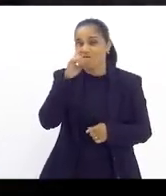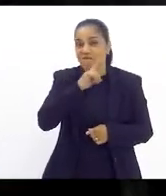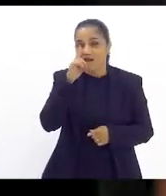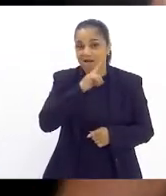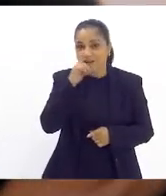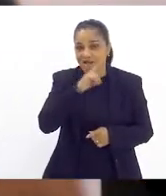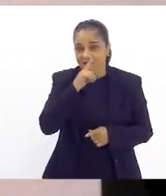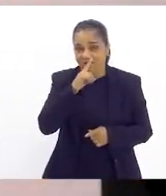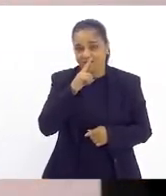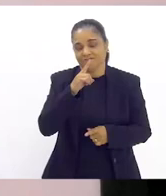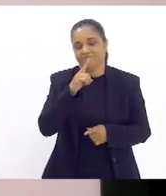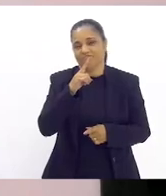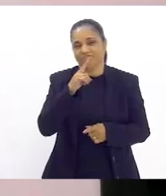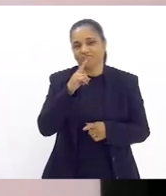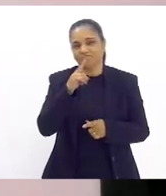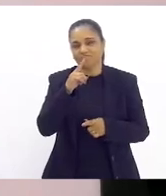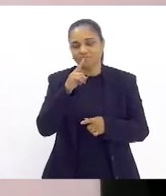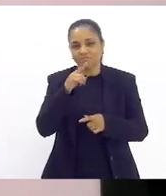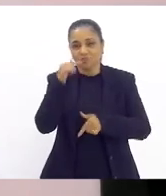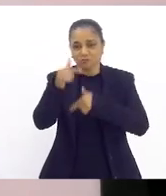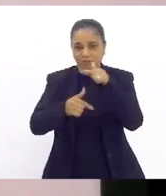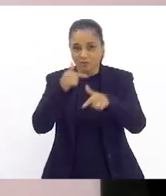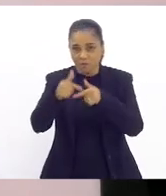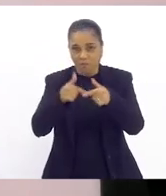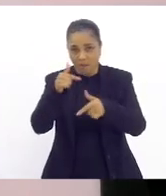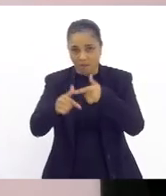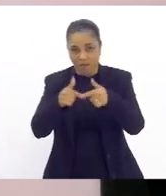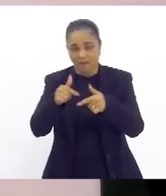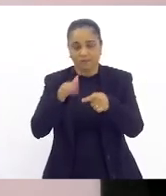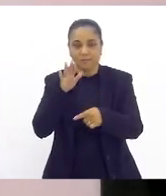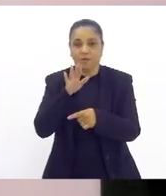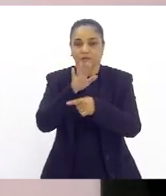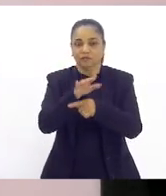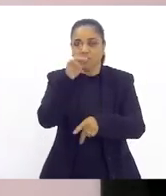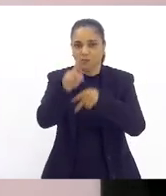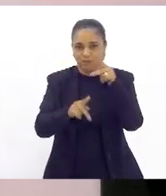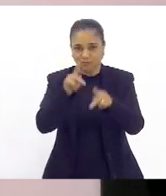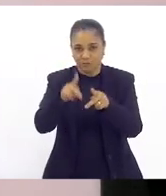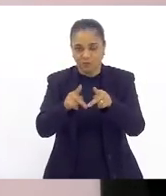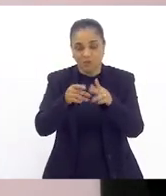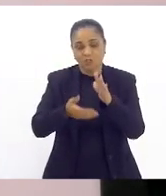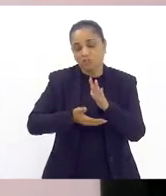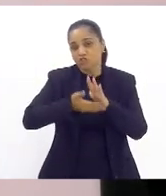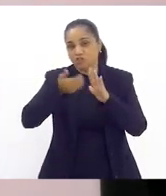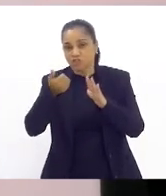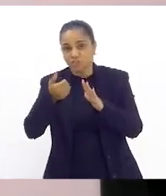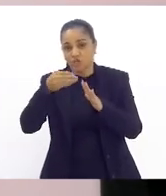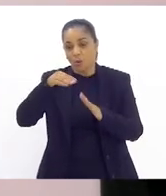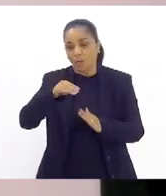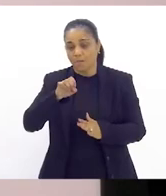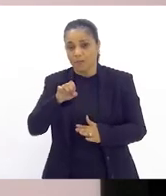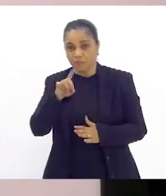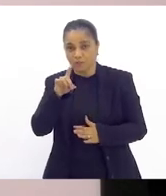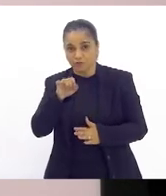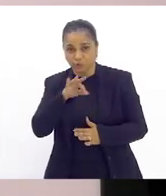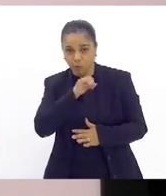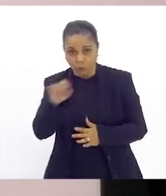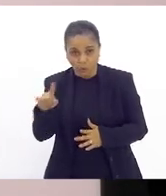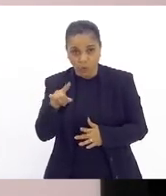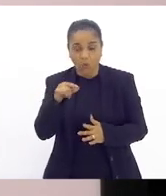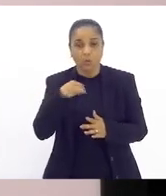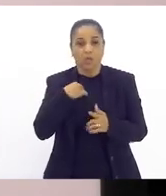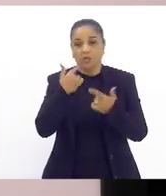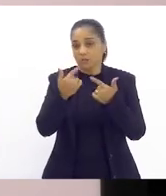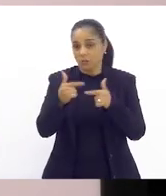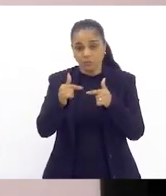frente ao consumidor os medidores são retirados sem a presença do Consumidor o consumidor não tem respeitado